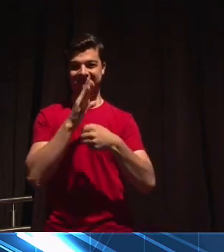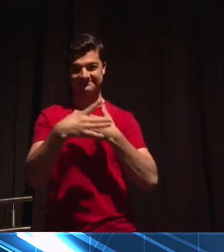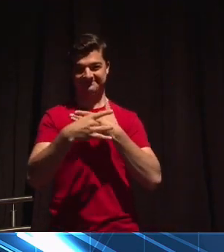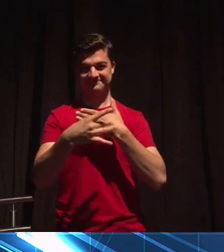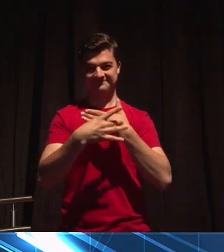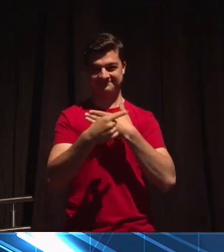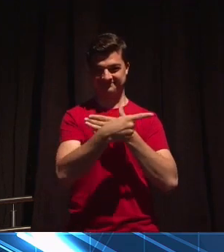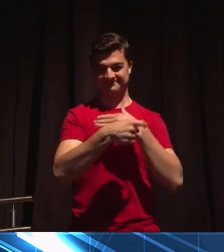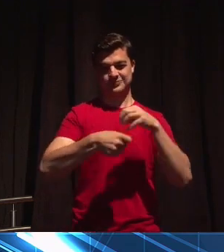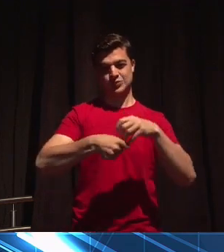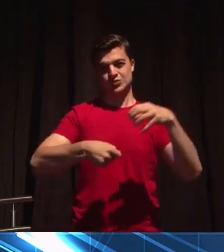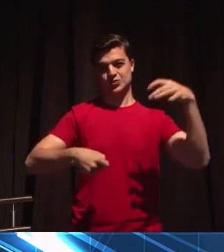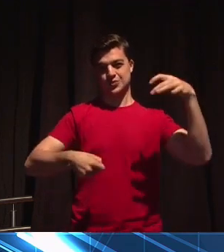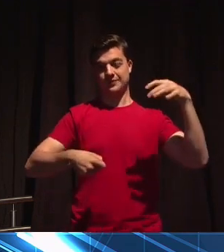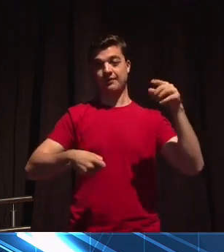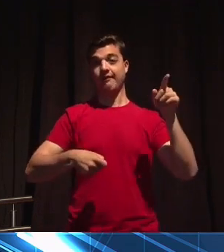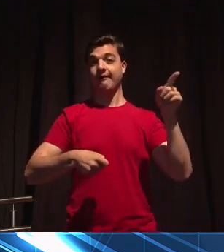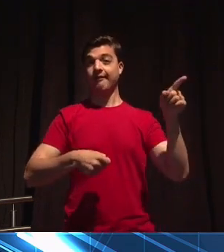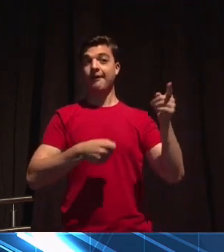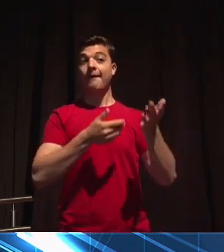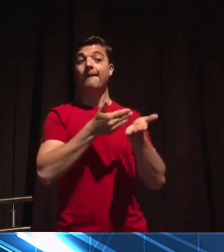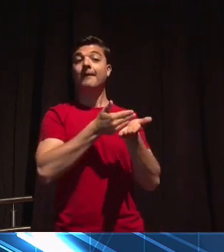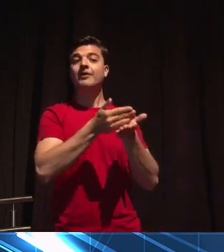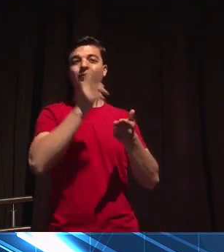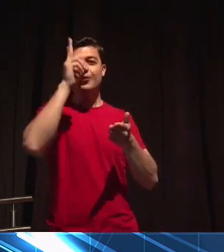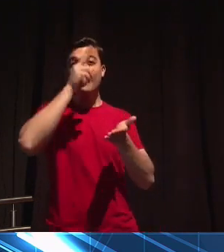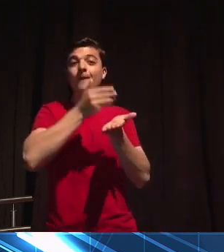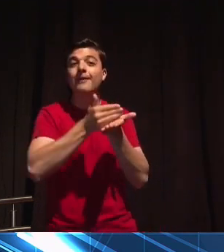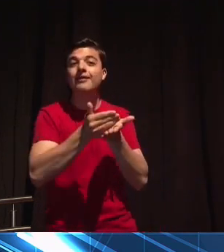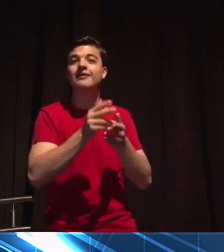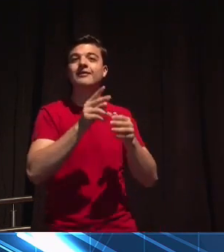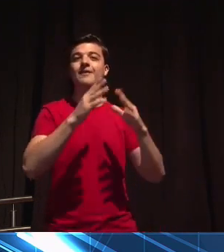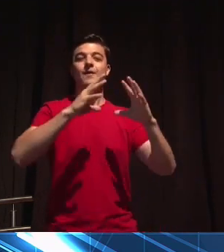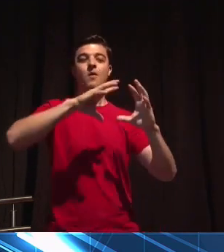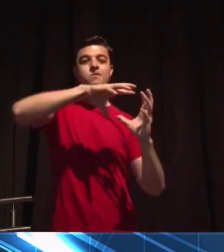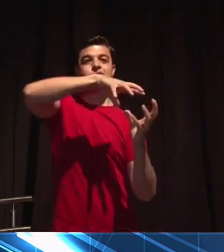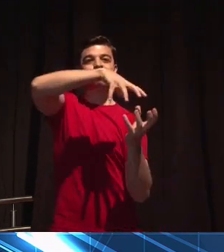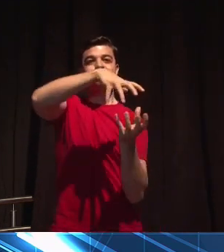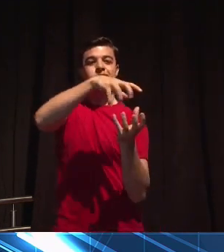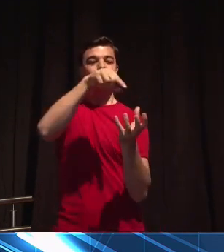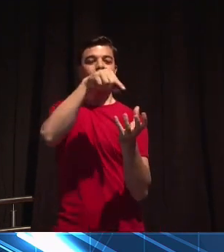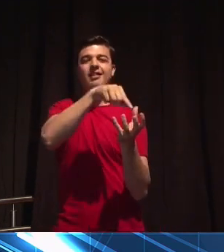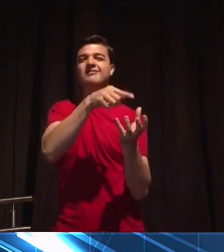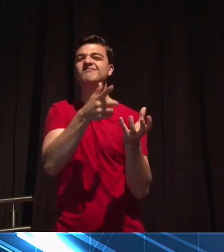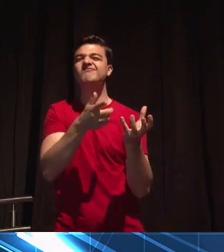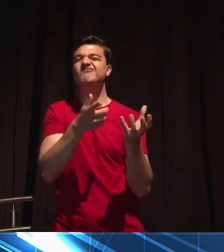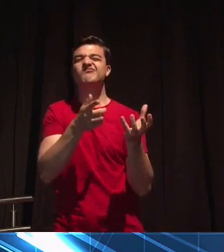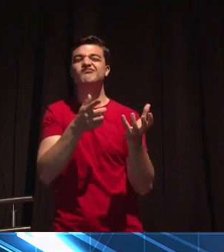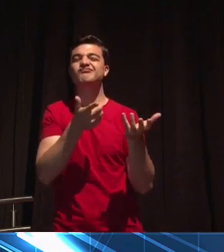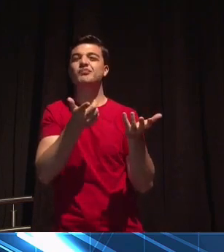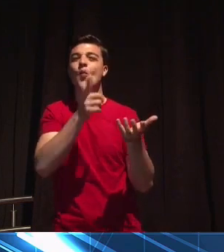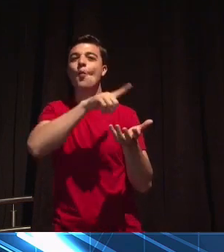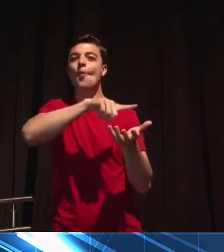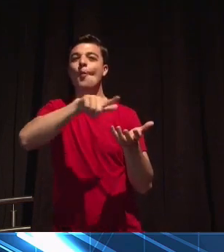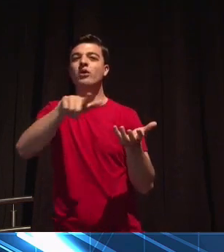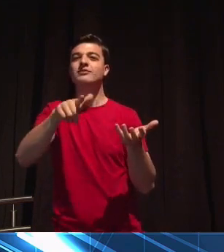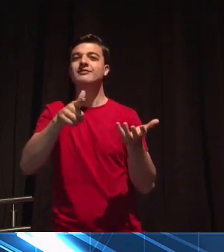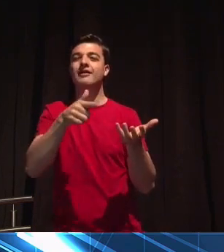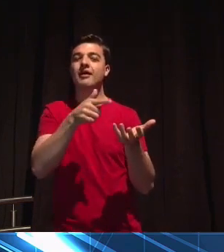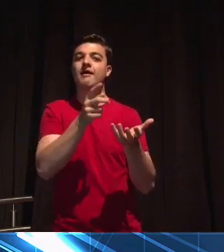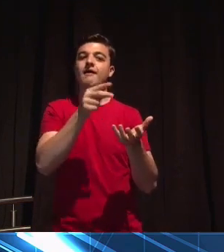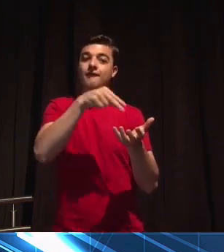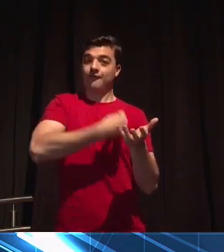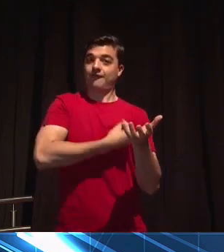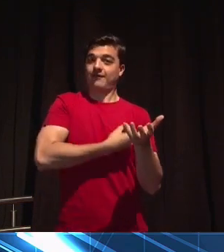que era morava lá no planetinha pacato e se transforma em um Jedi Cavaleiro